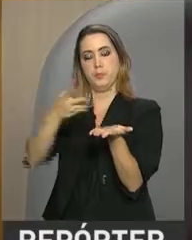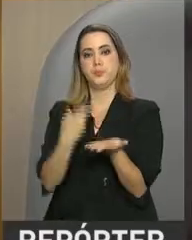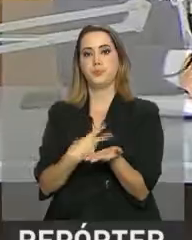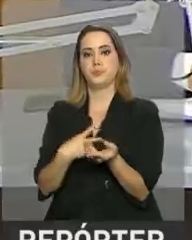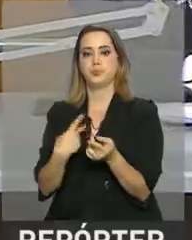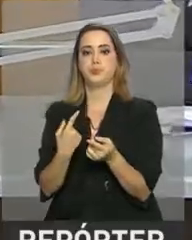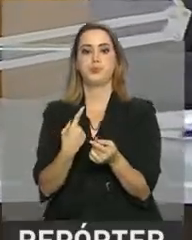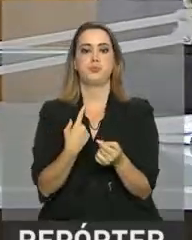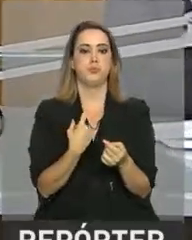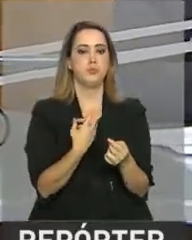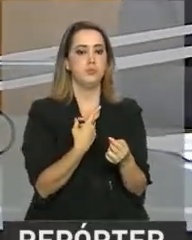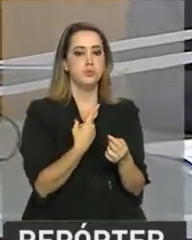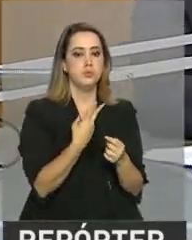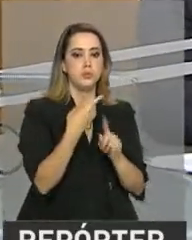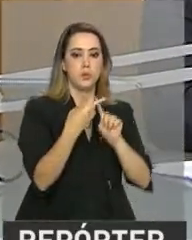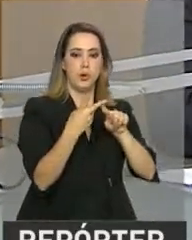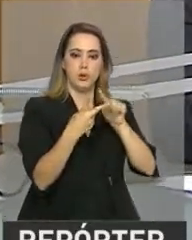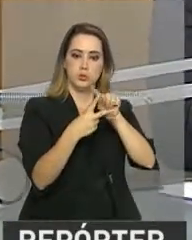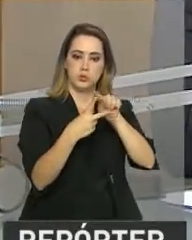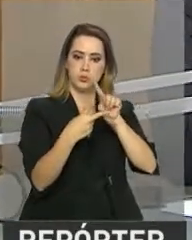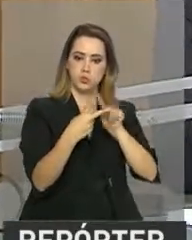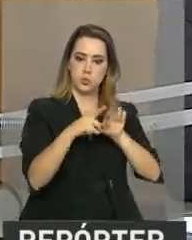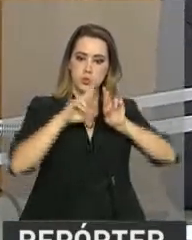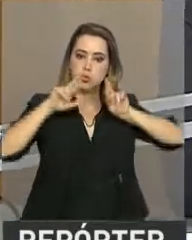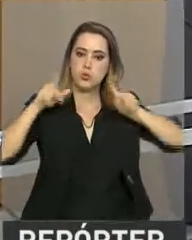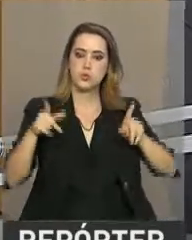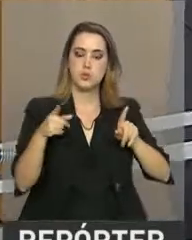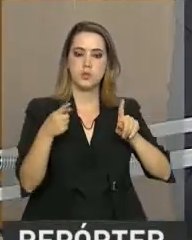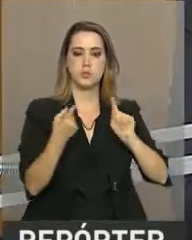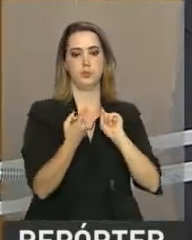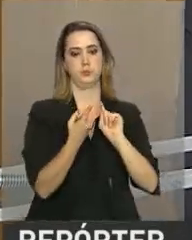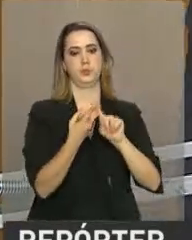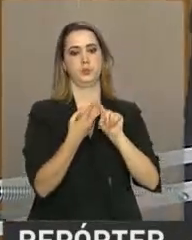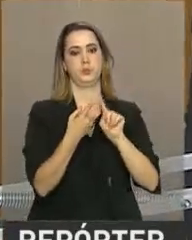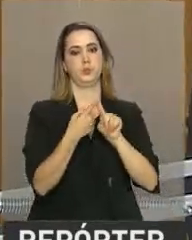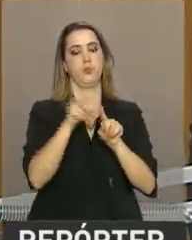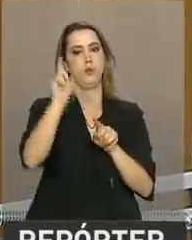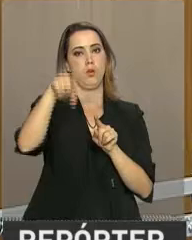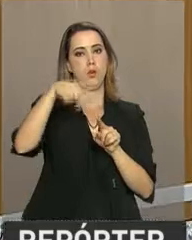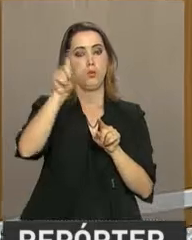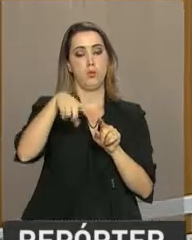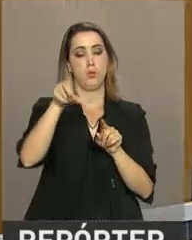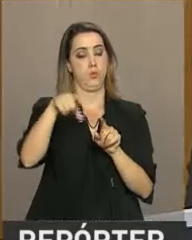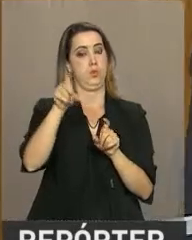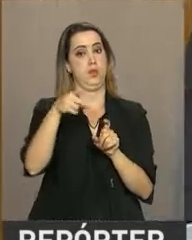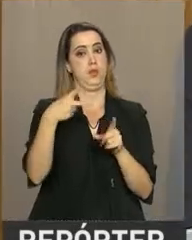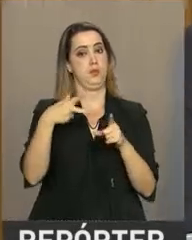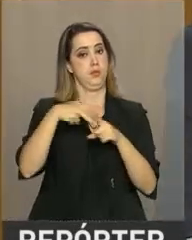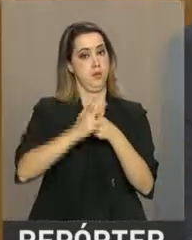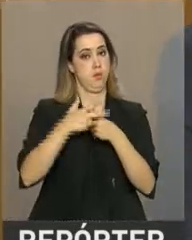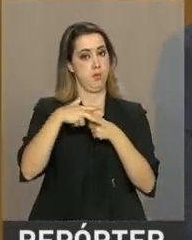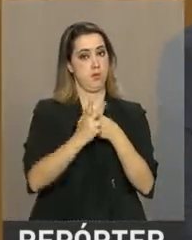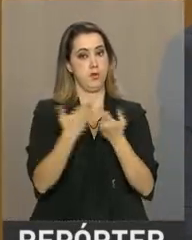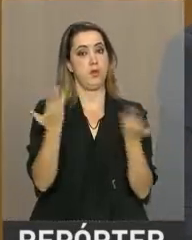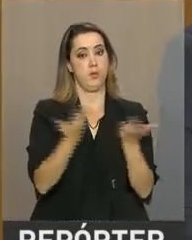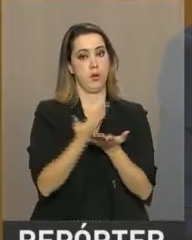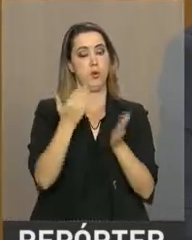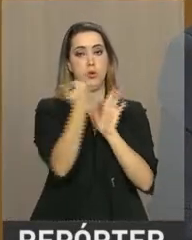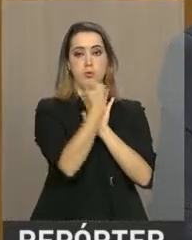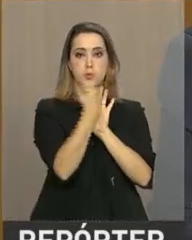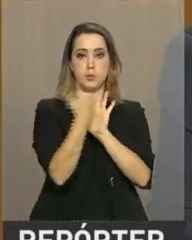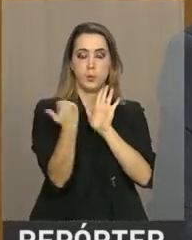duas linhas bastante diferentes o cartão reforma é um programa de governo recentemente